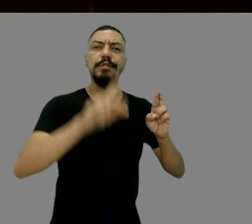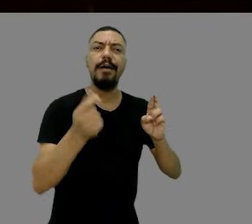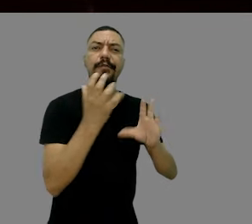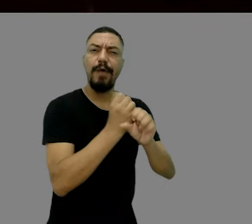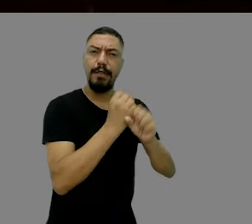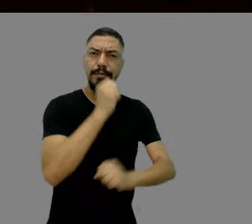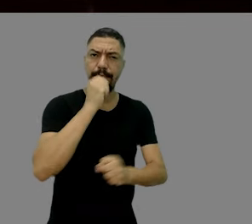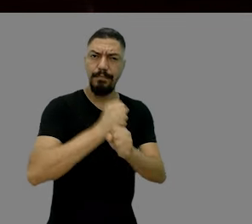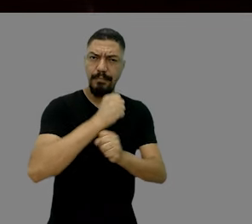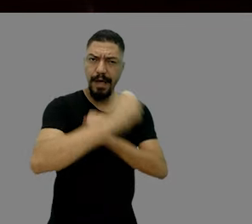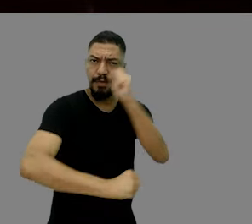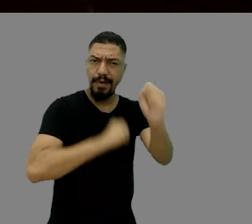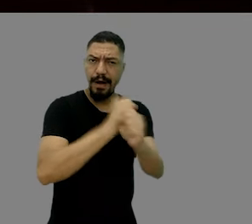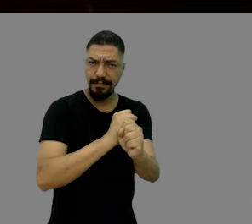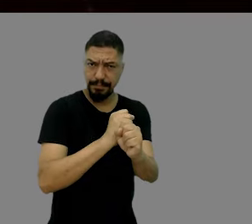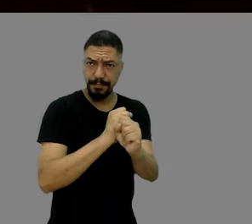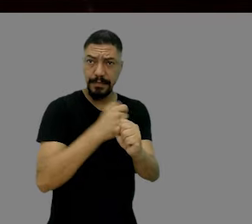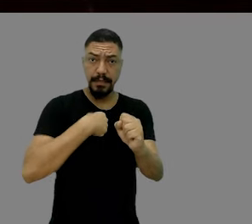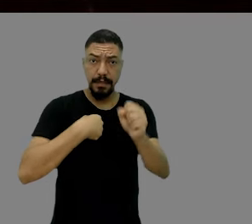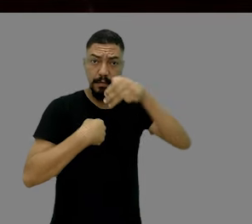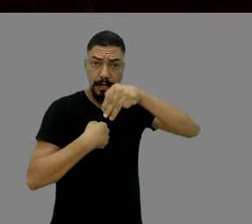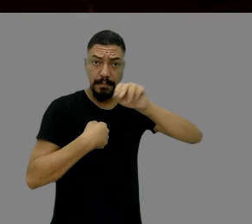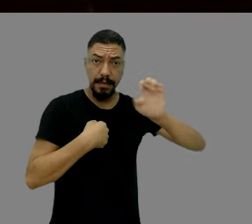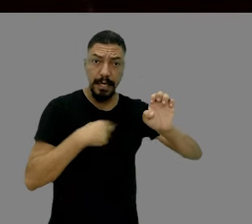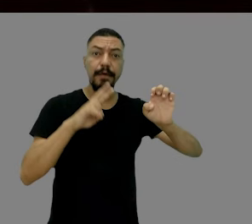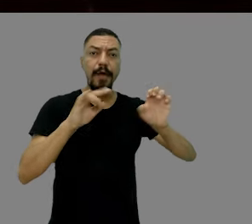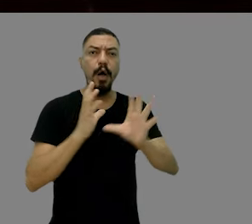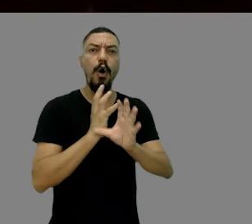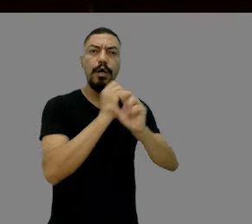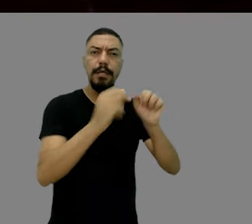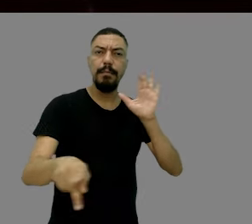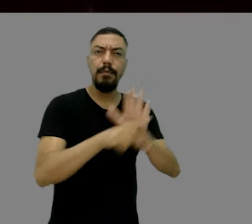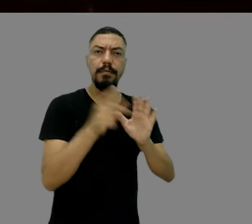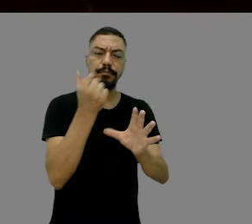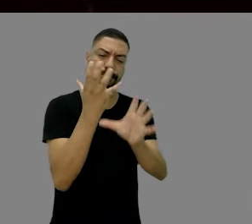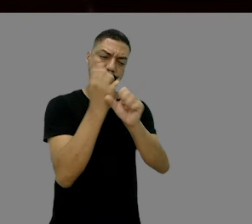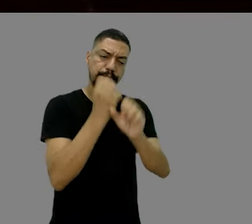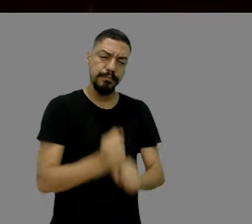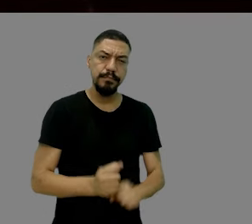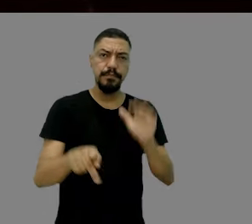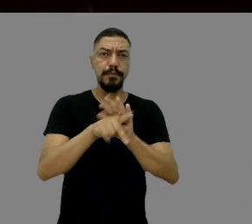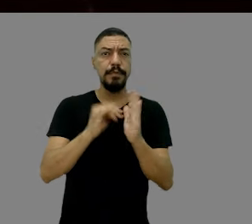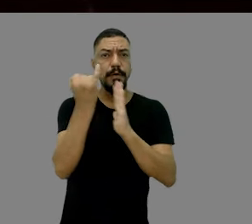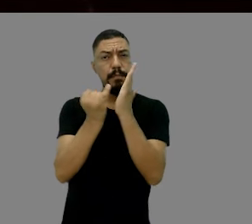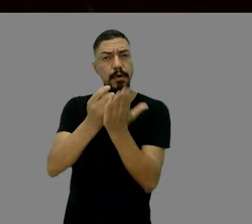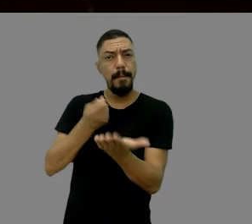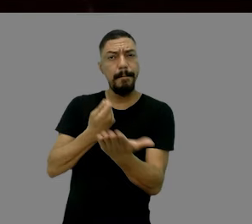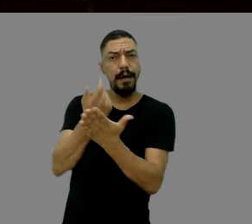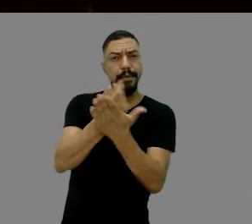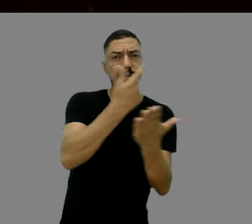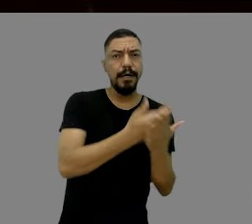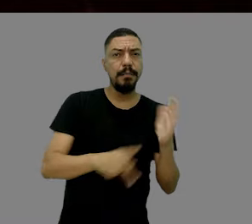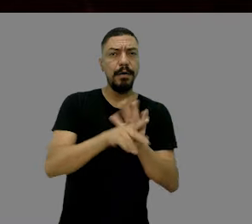eu, como ME, isso vai contar também para o meu faturamento e para o meu recolhimento de impostos na alíquota daquele